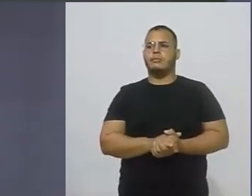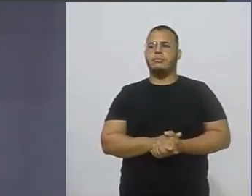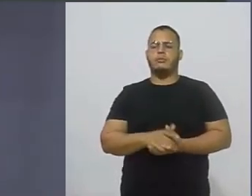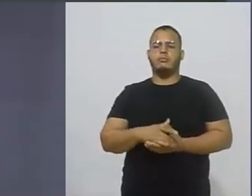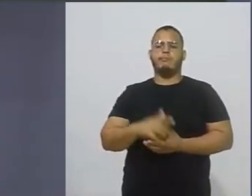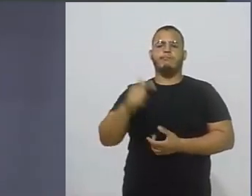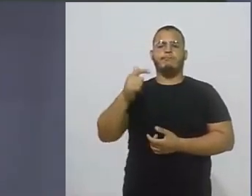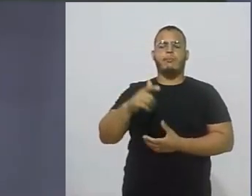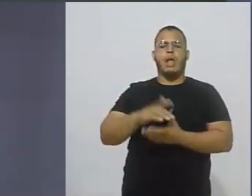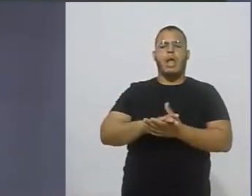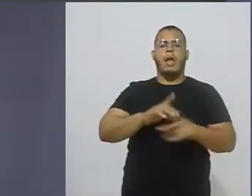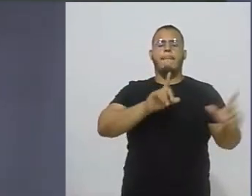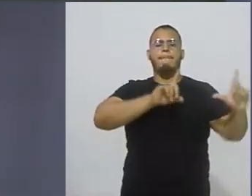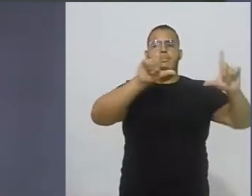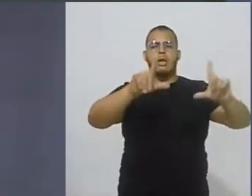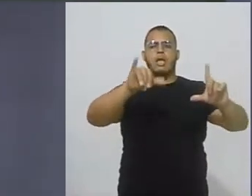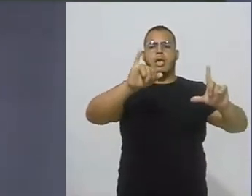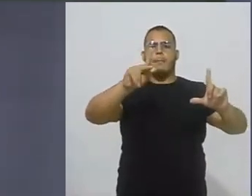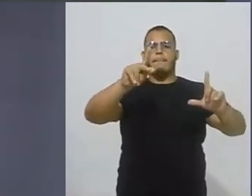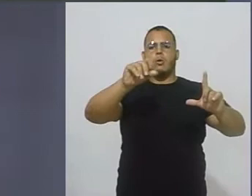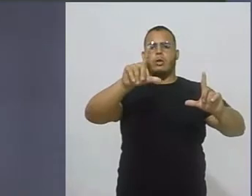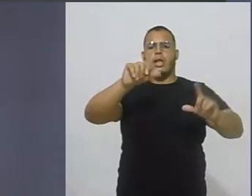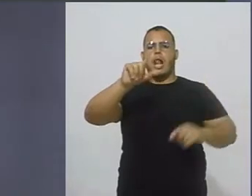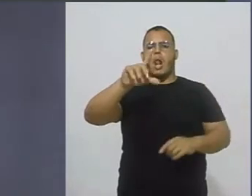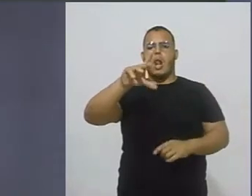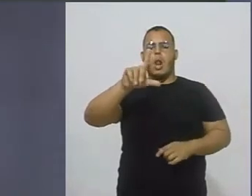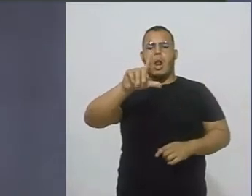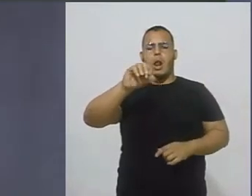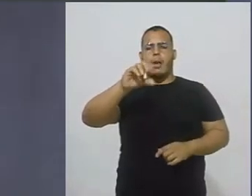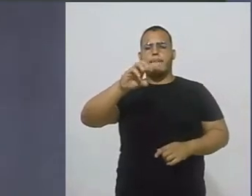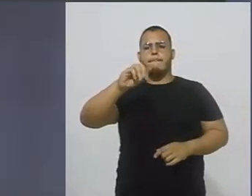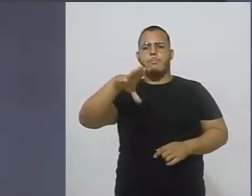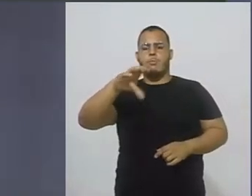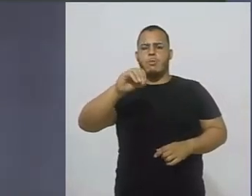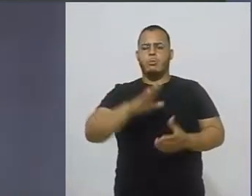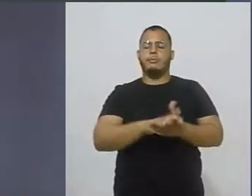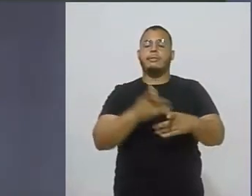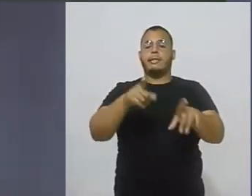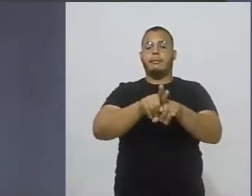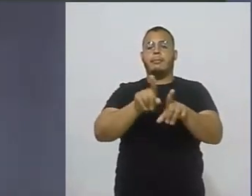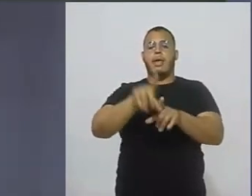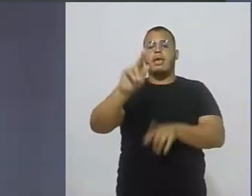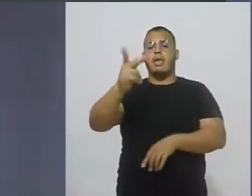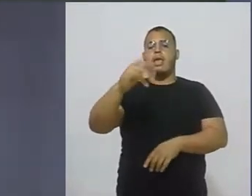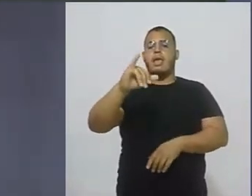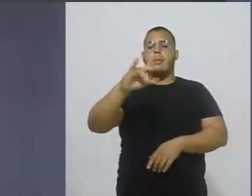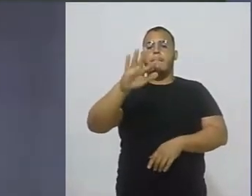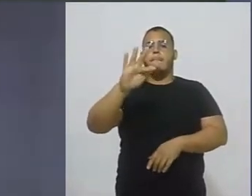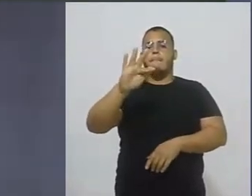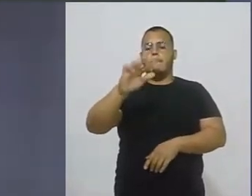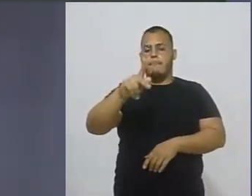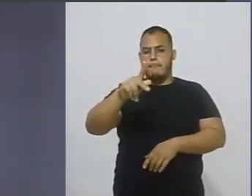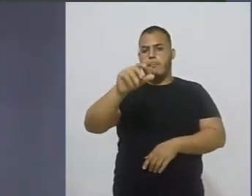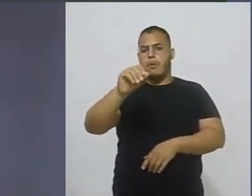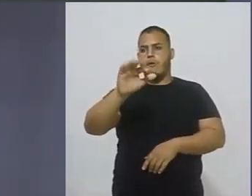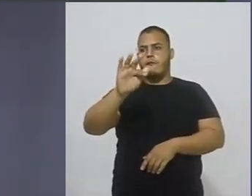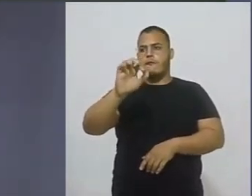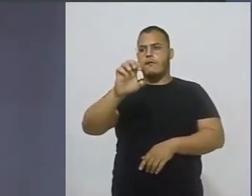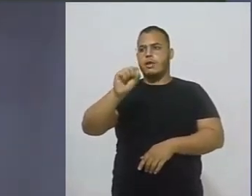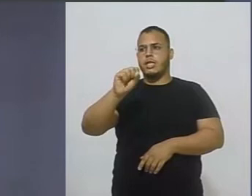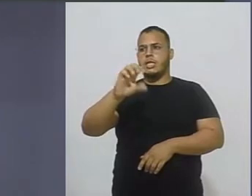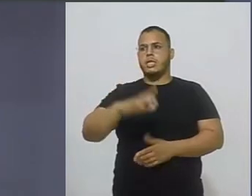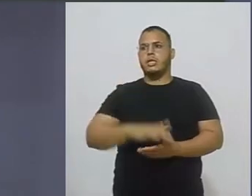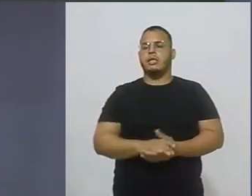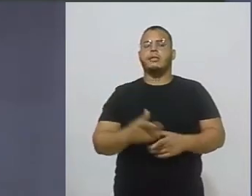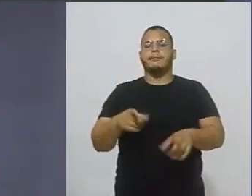hipotálamo. Essa parte aqui de baixo ó, é o que a gente vai estar chamando de hipófise, certo? Essa daqui é a hipófise e